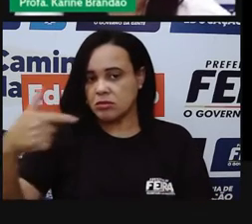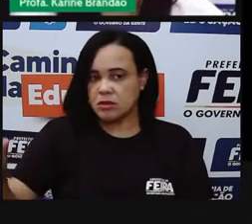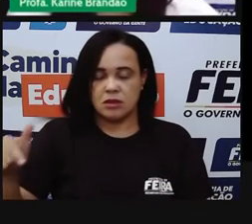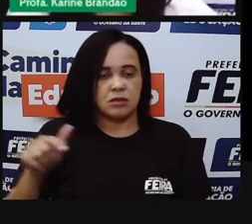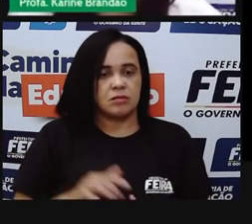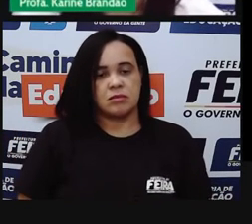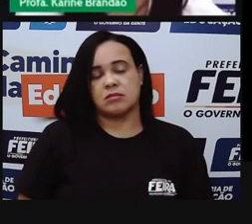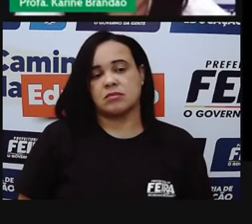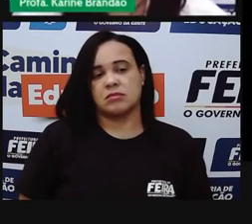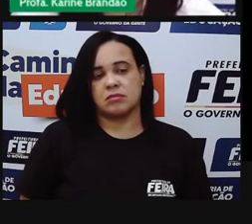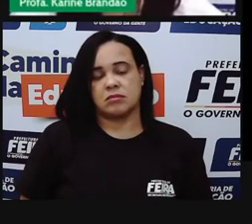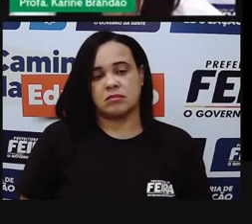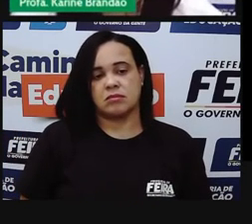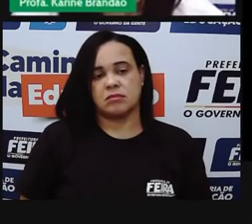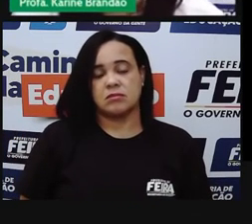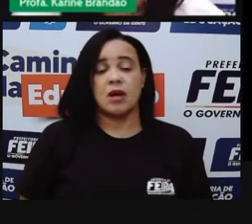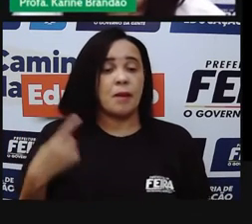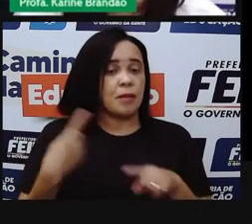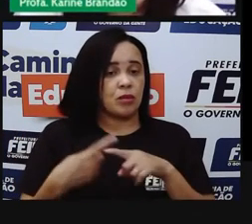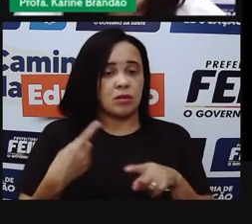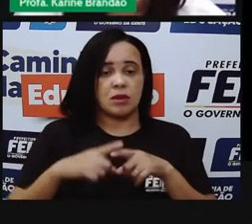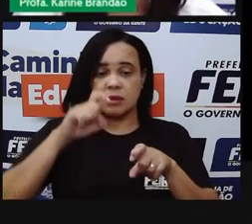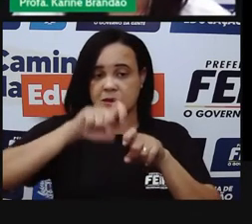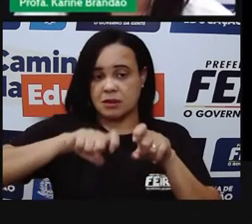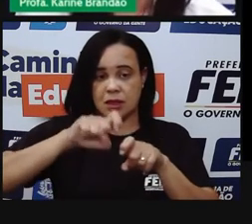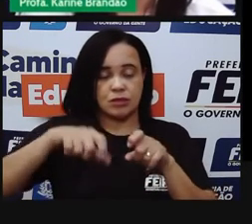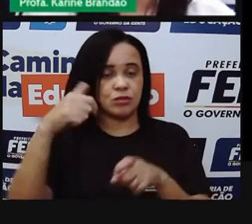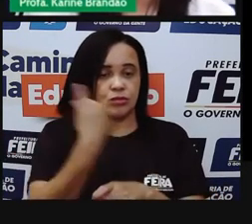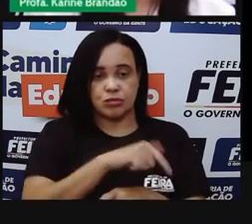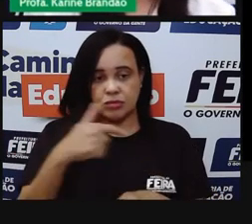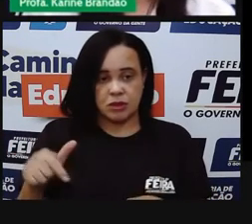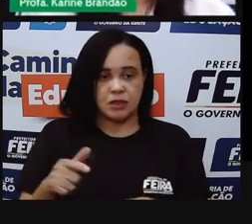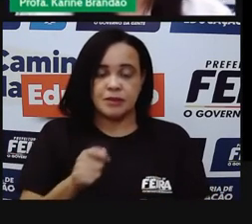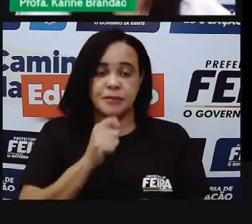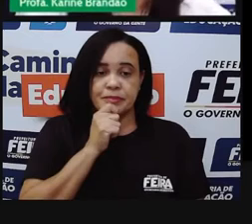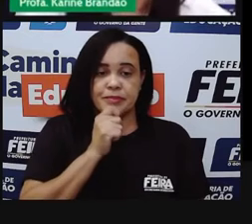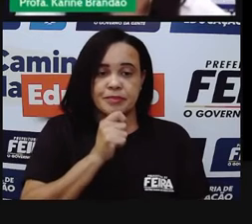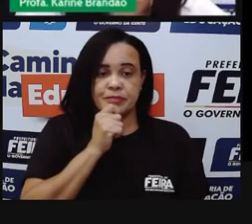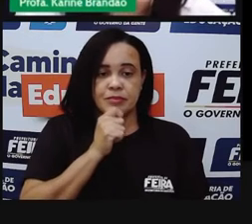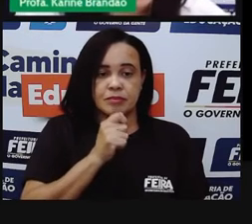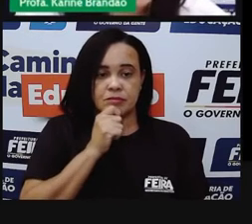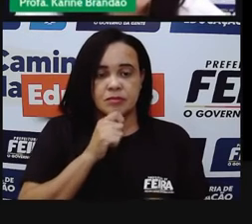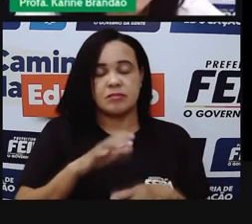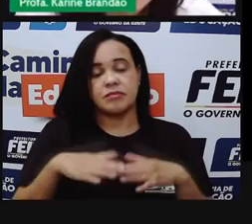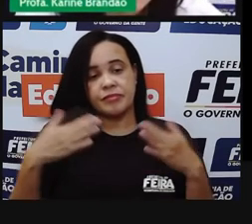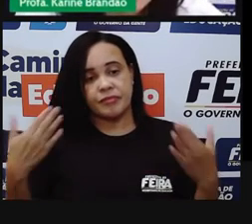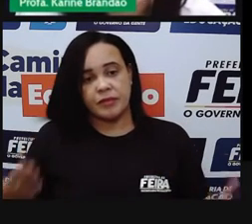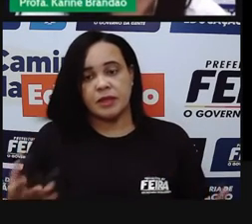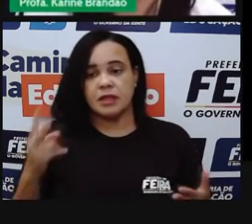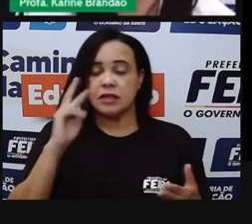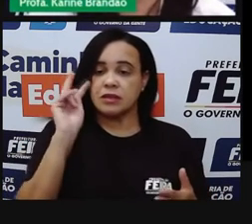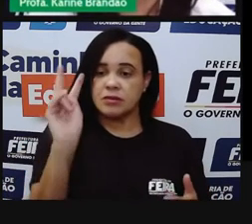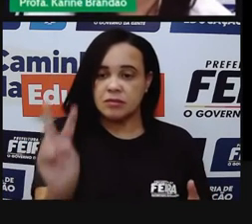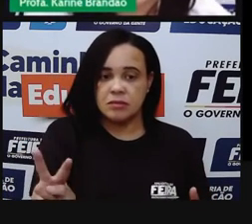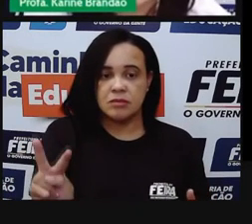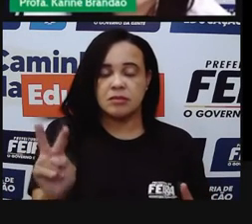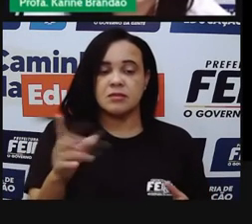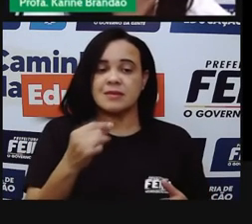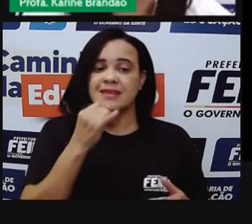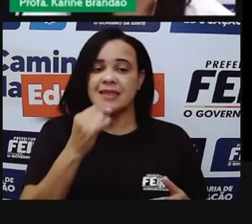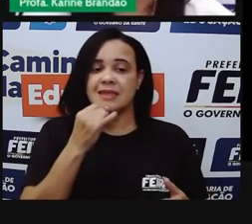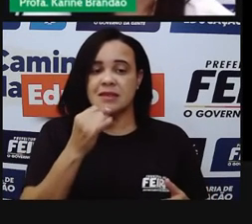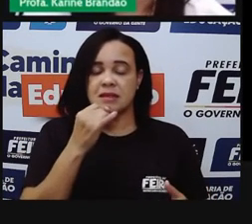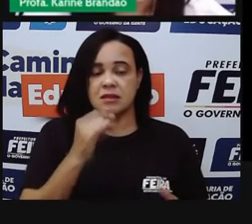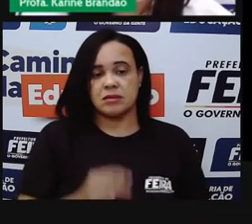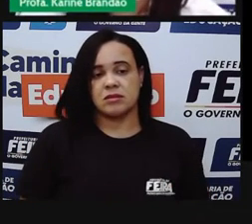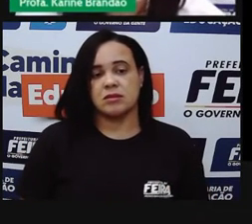é sem gametas, sem sexo, ok? E aí, a gente pode observar, por exemplo,